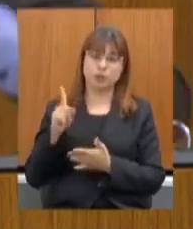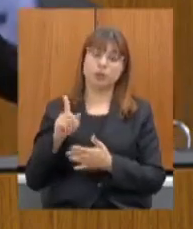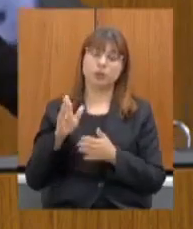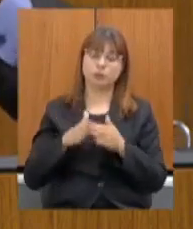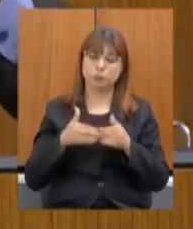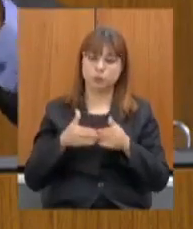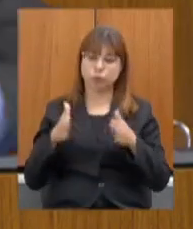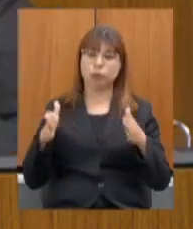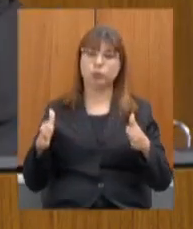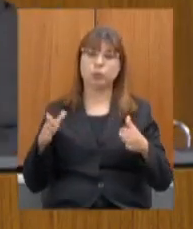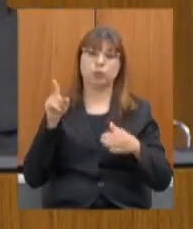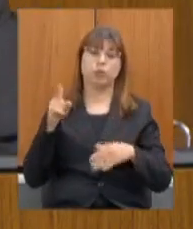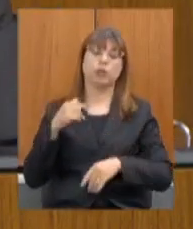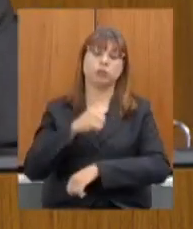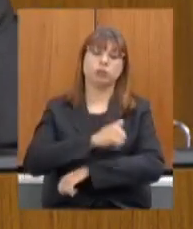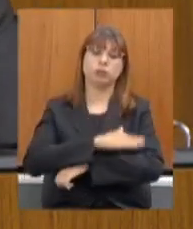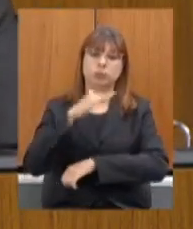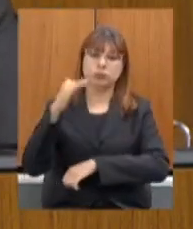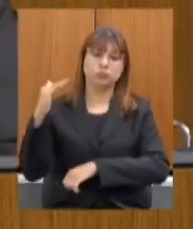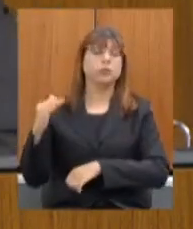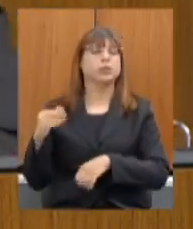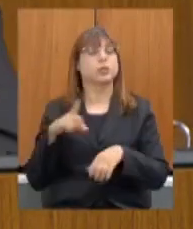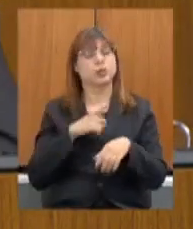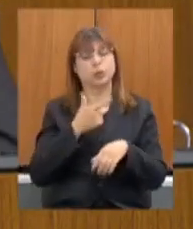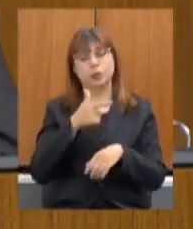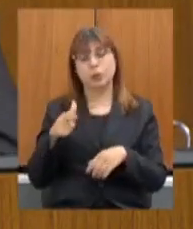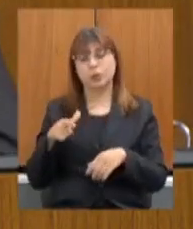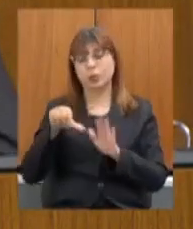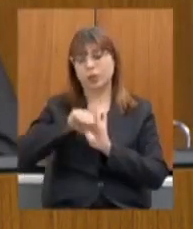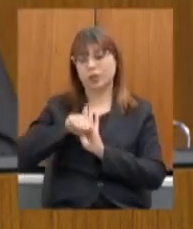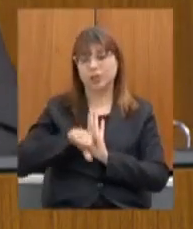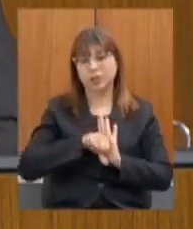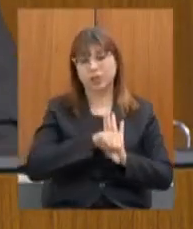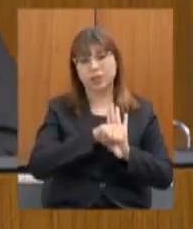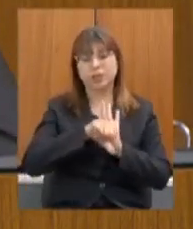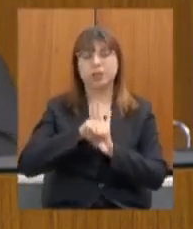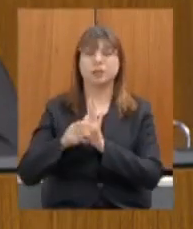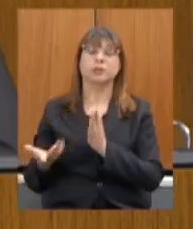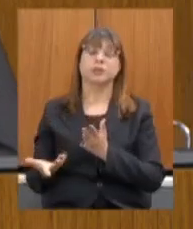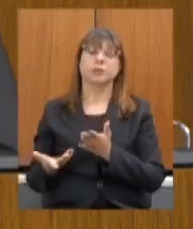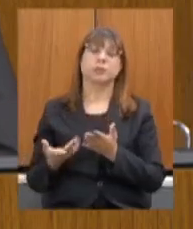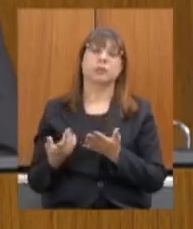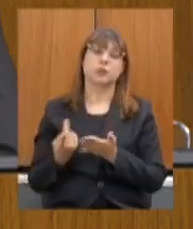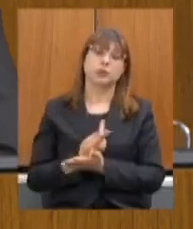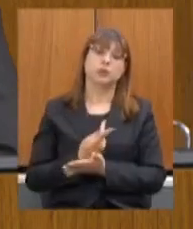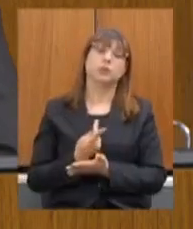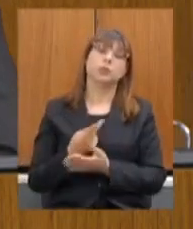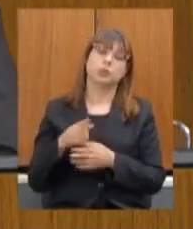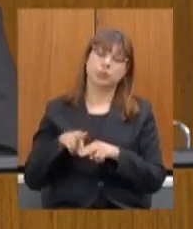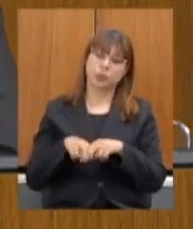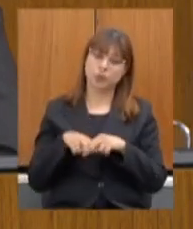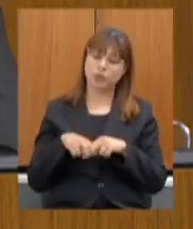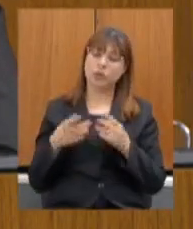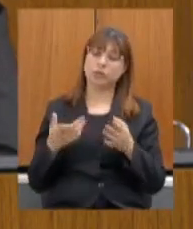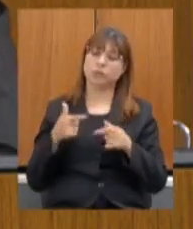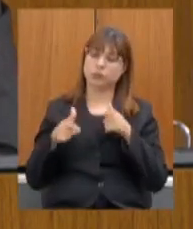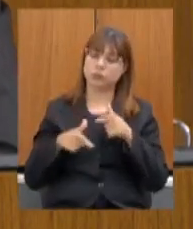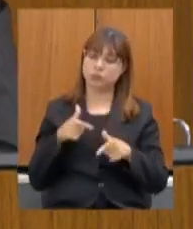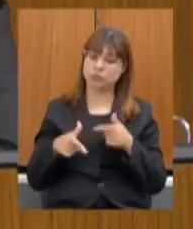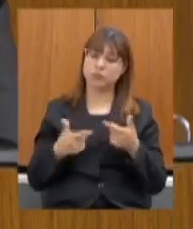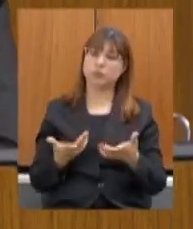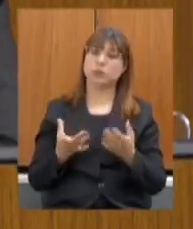e, em sequência, tantos e tantos outros crimes que foram elucidados através da atuação das Forças de Segurança Pública,